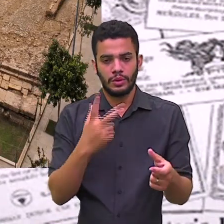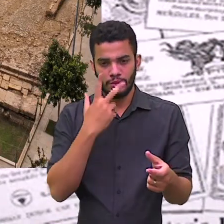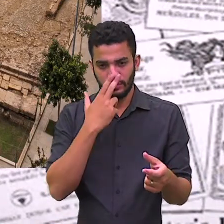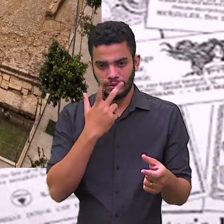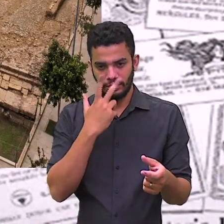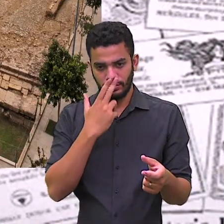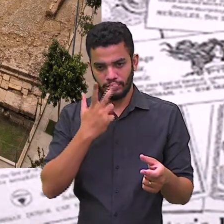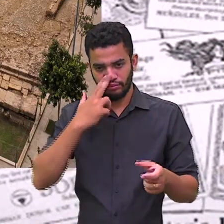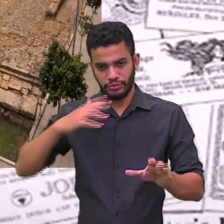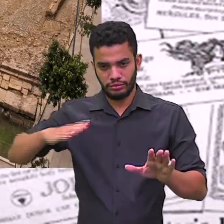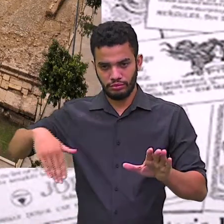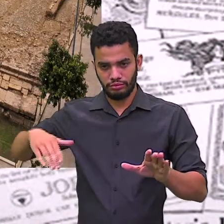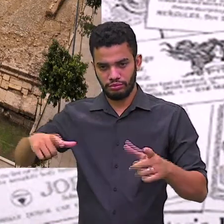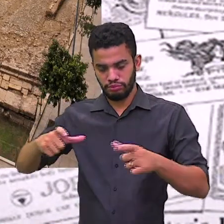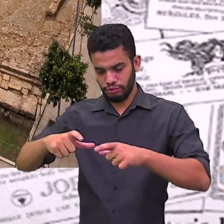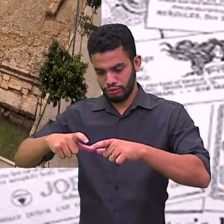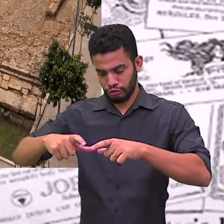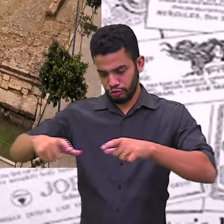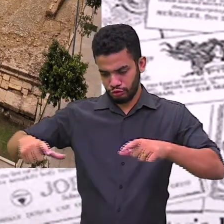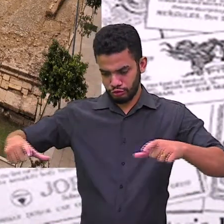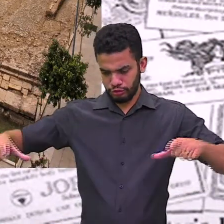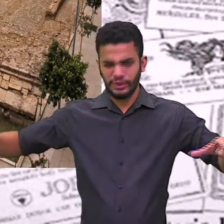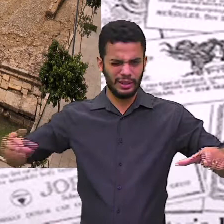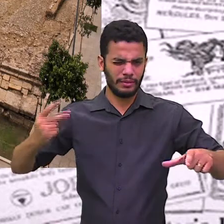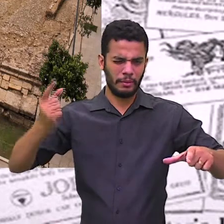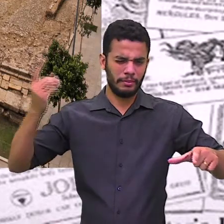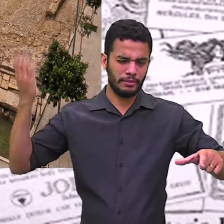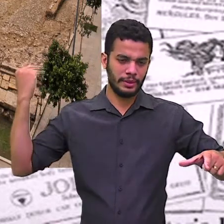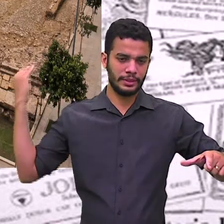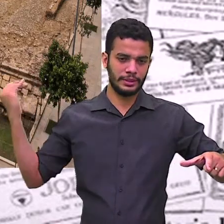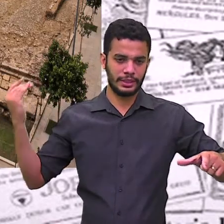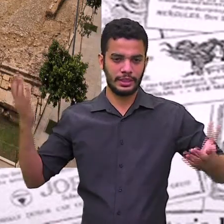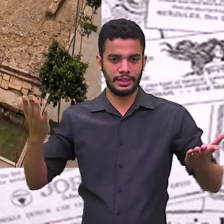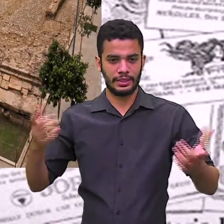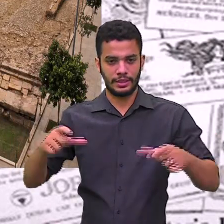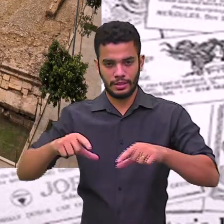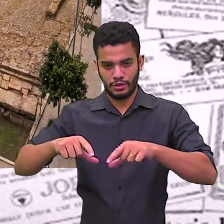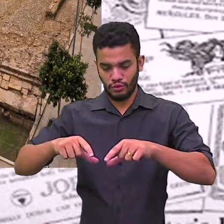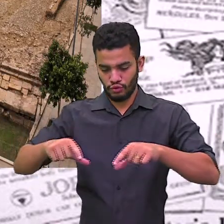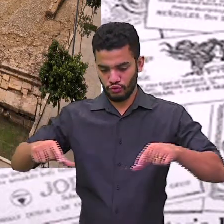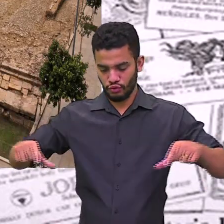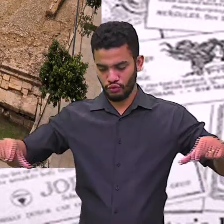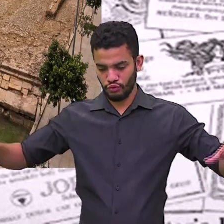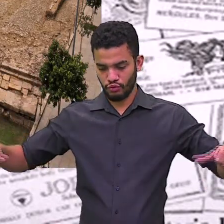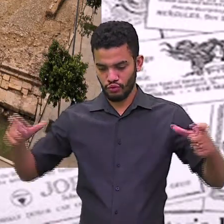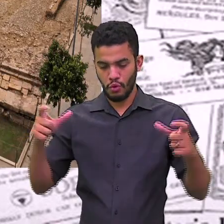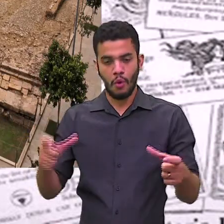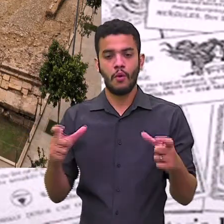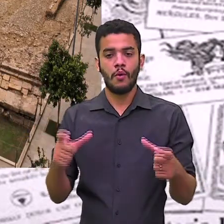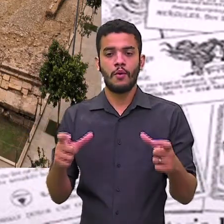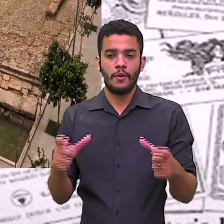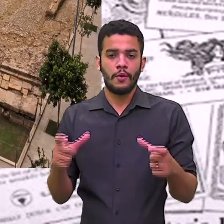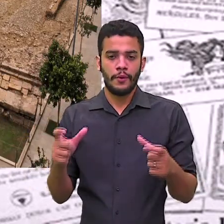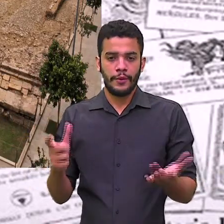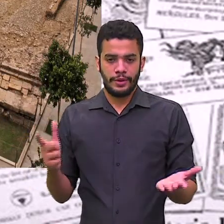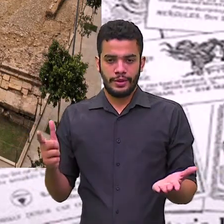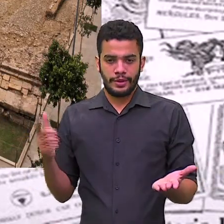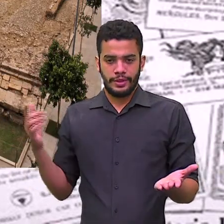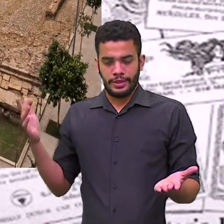zona portuária do Rio de Janeiro, entre as atuais ruas Coelho e Castro e